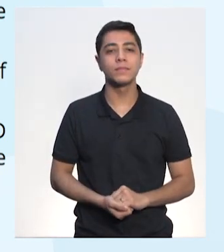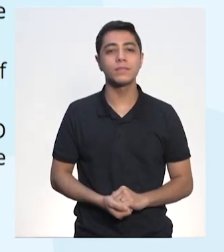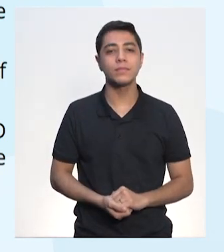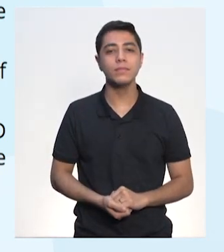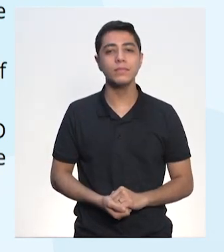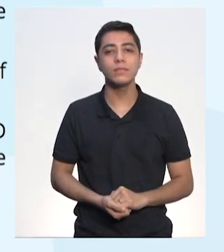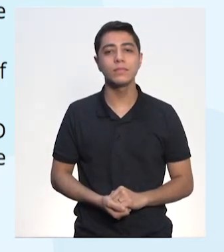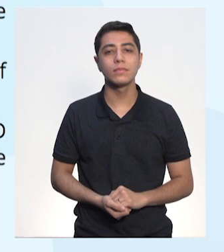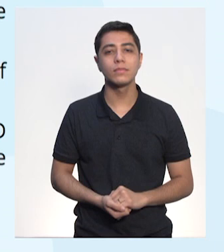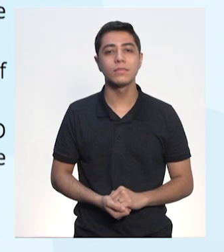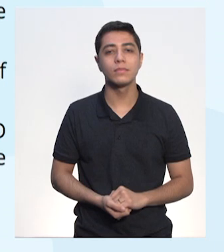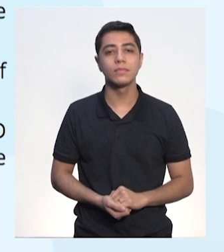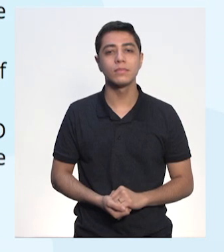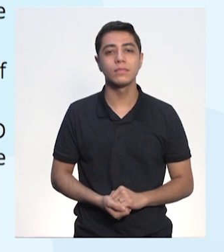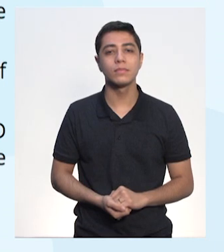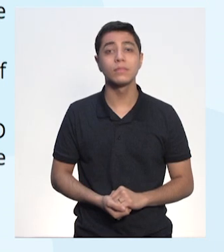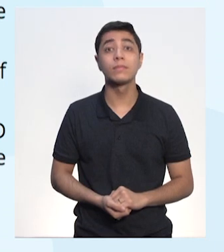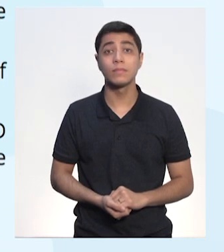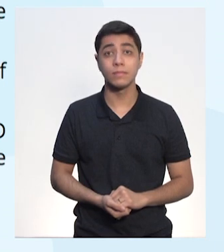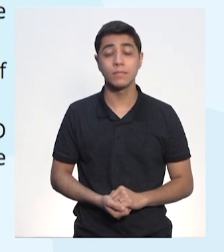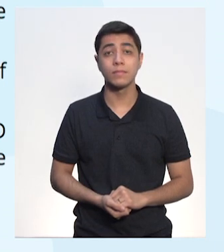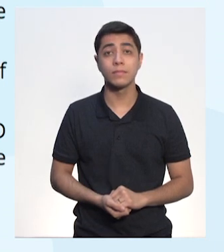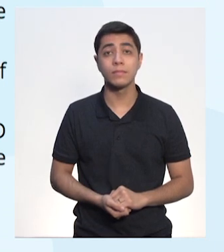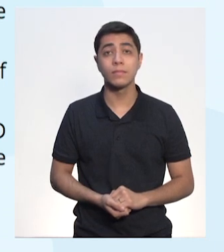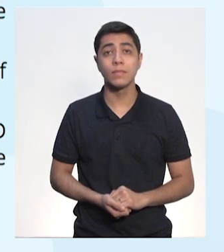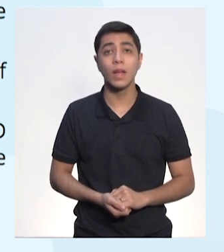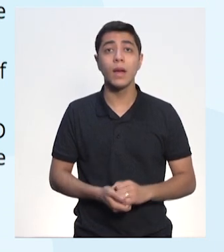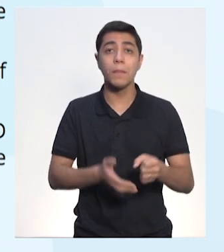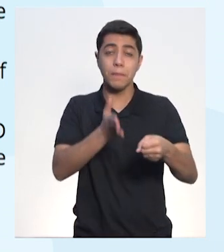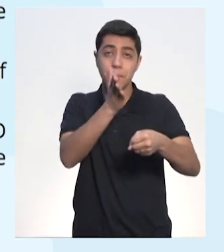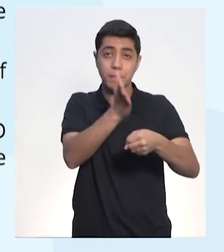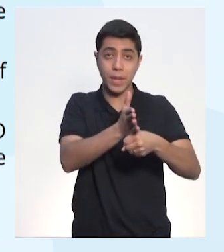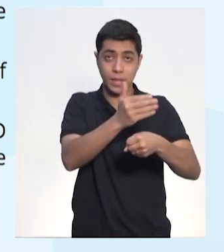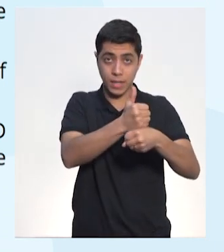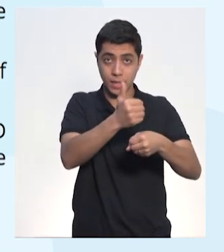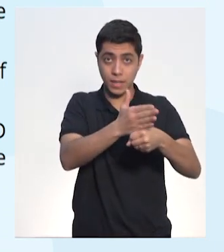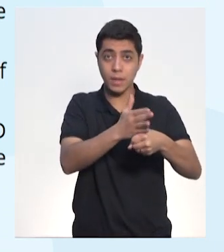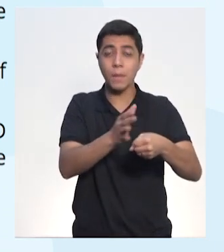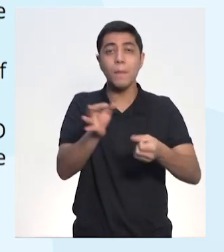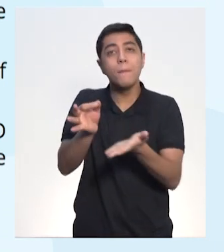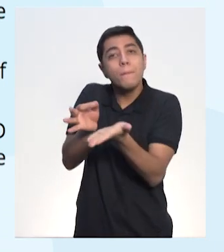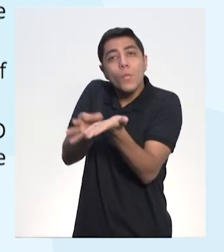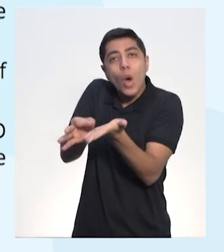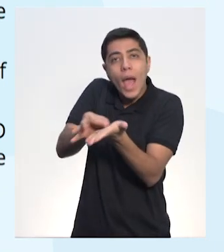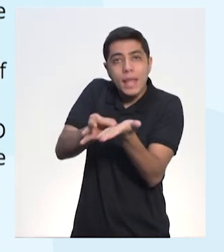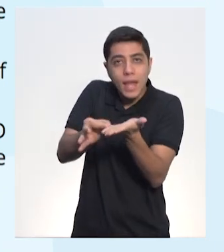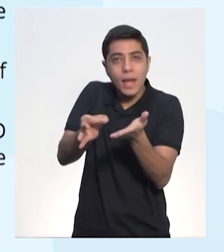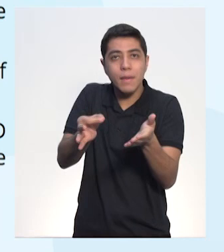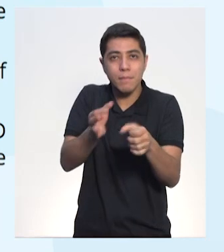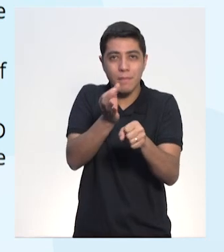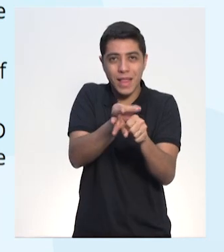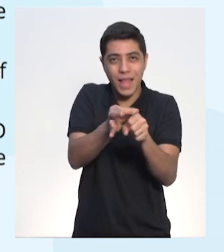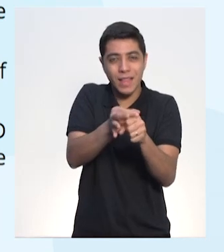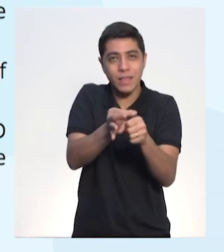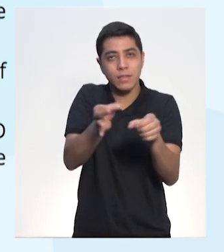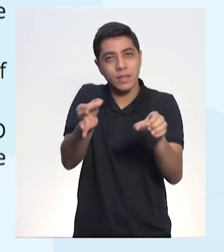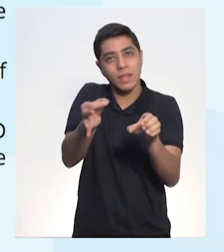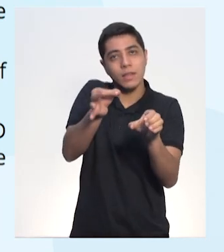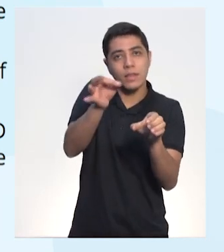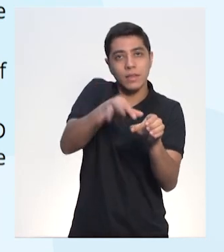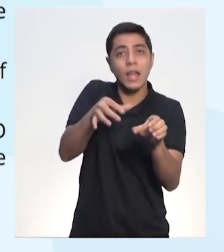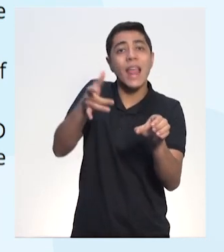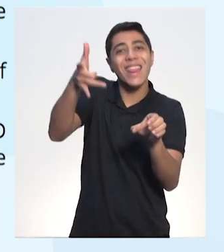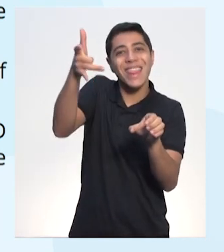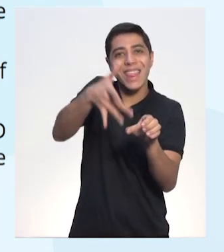the potato. Insira a metade da moeda em uma das pontas da batata And half the nail on the